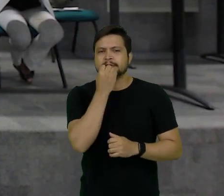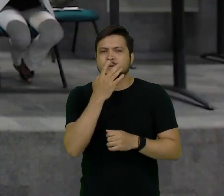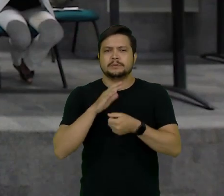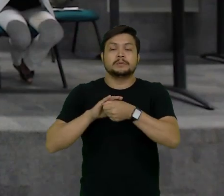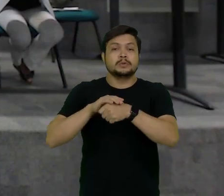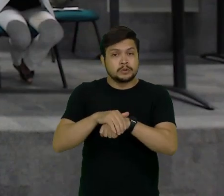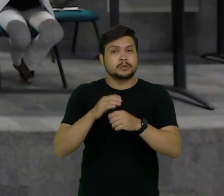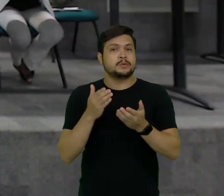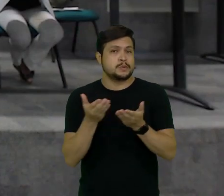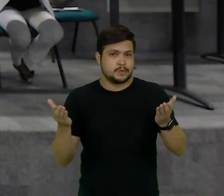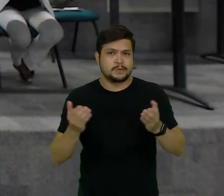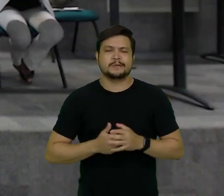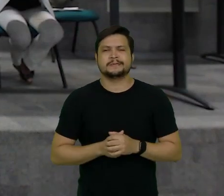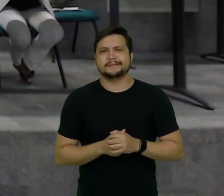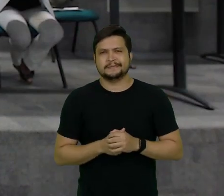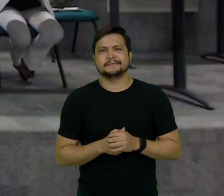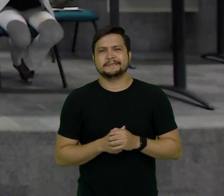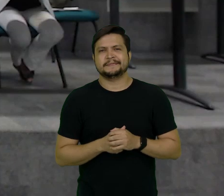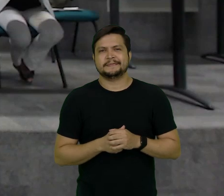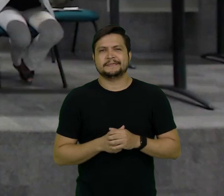Boa noite a todos.